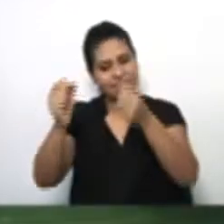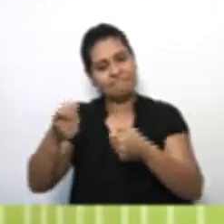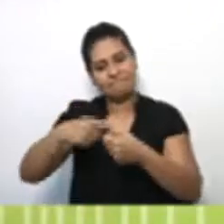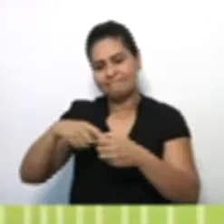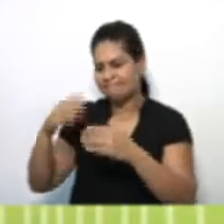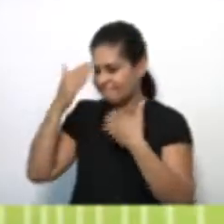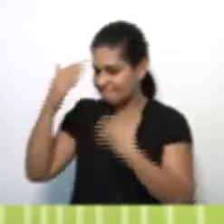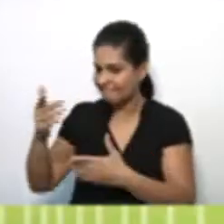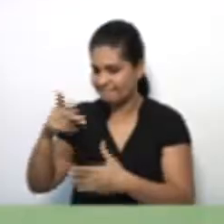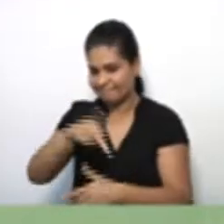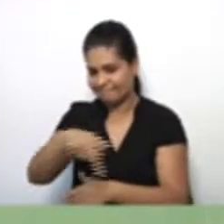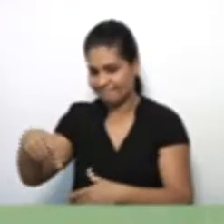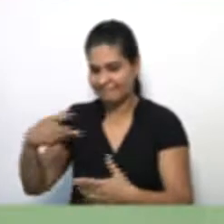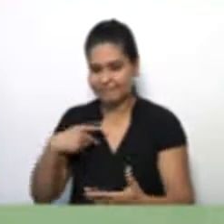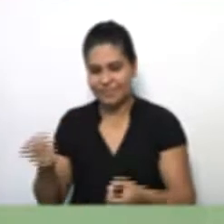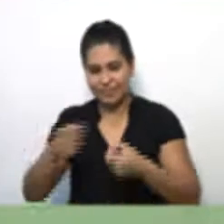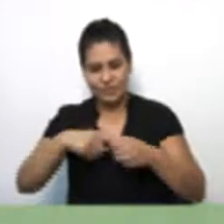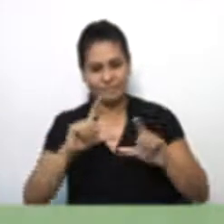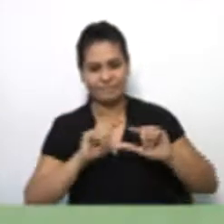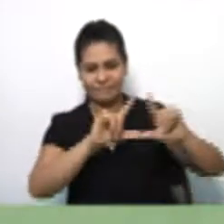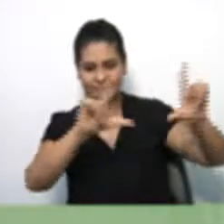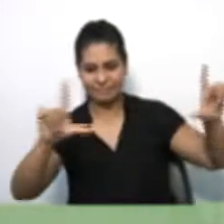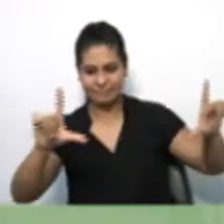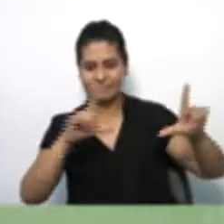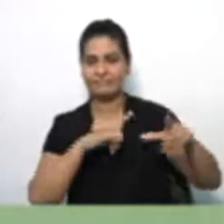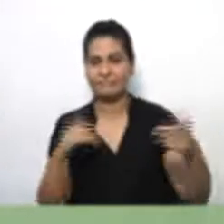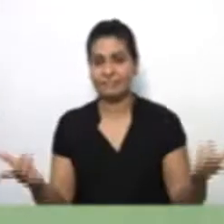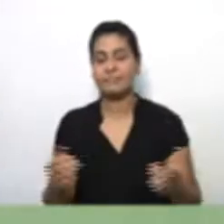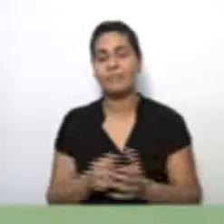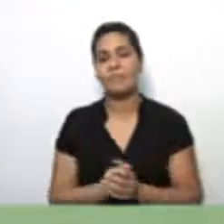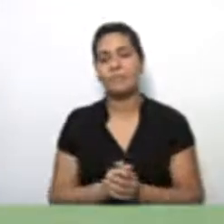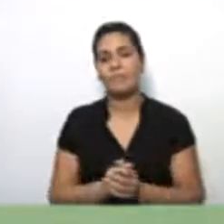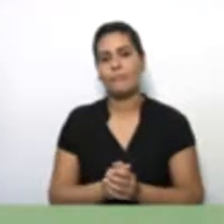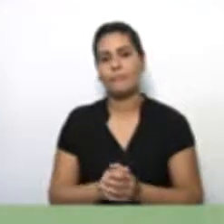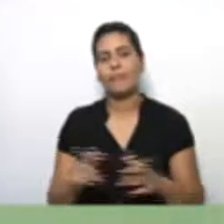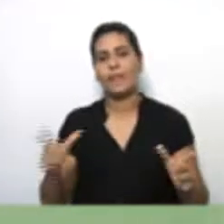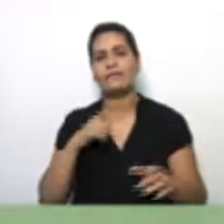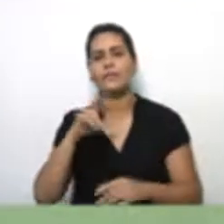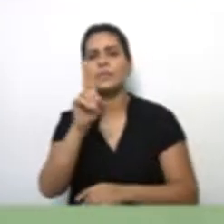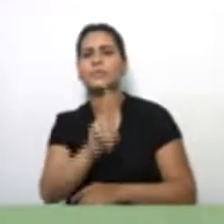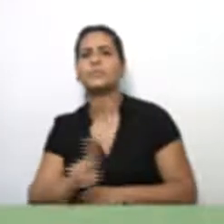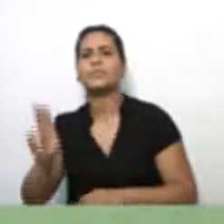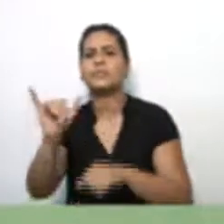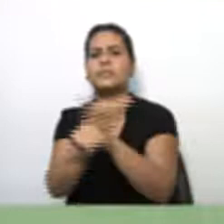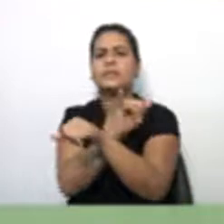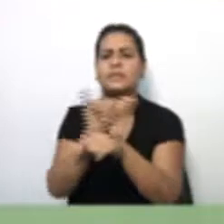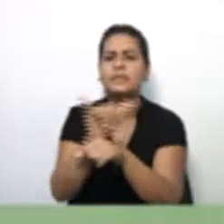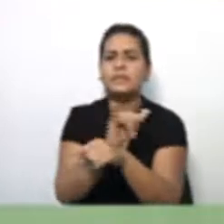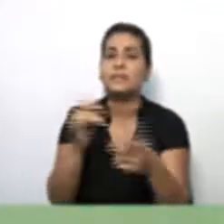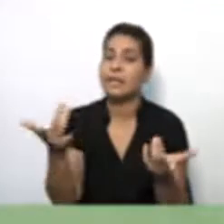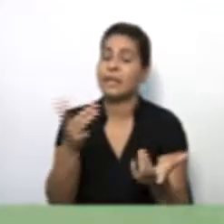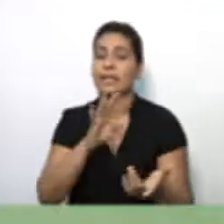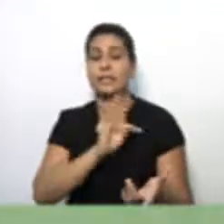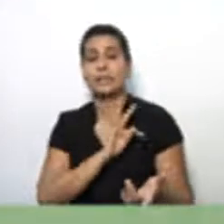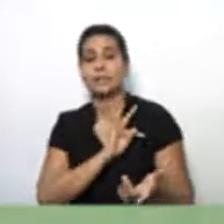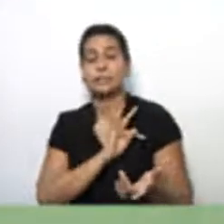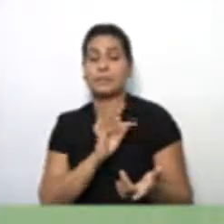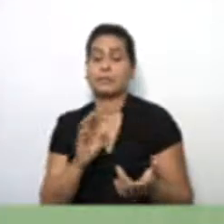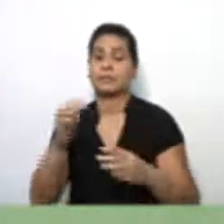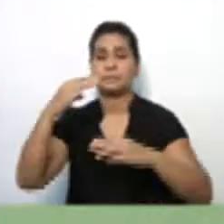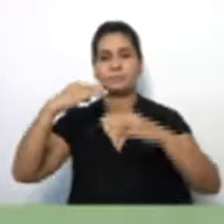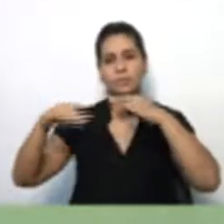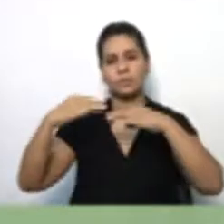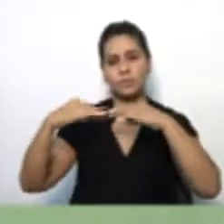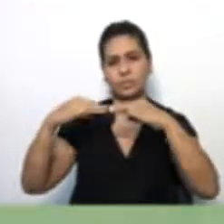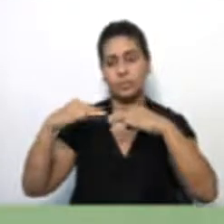muito obrigado. Vamos para a tela mais uma vez, porque eu tenho aqui para mostrar para vocês o seguinte, ó. Nós vamos utilizar aí técnicas e metodologias, aí, os objetivos da